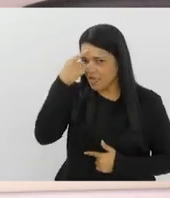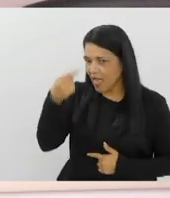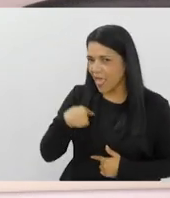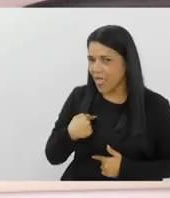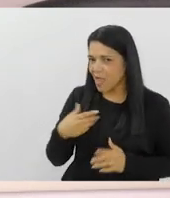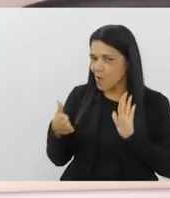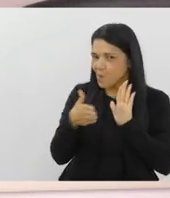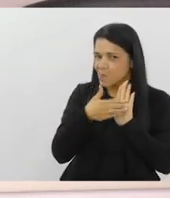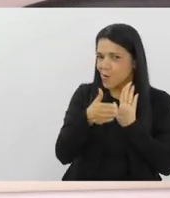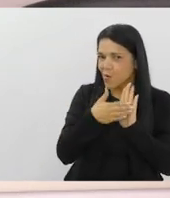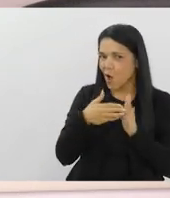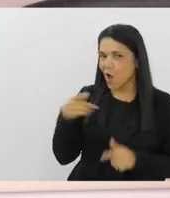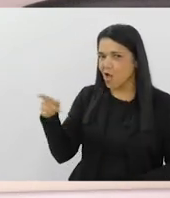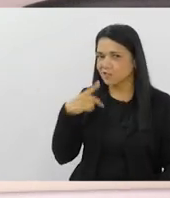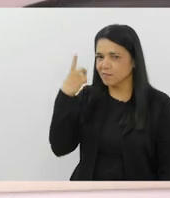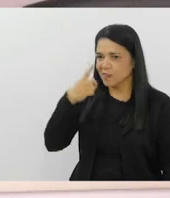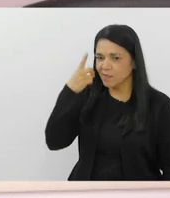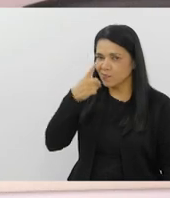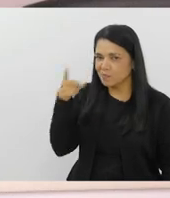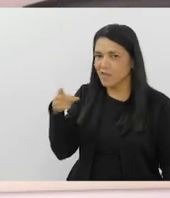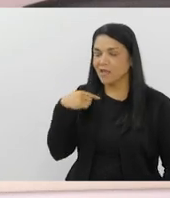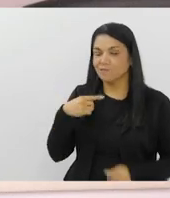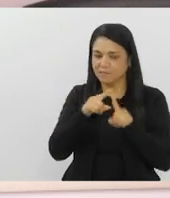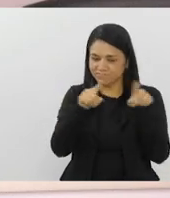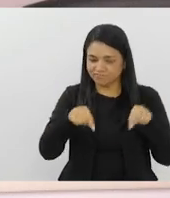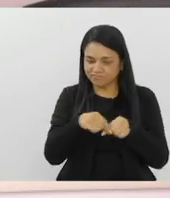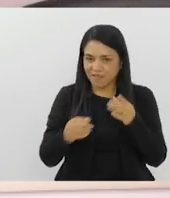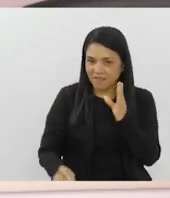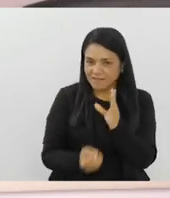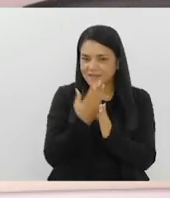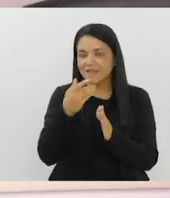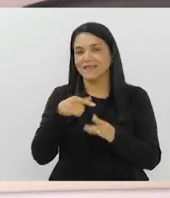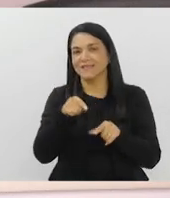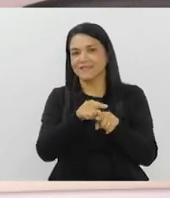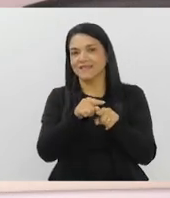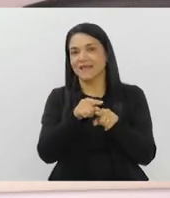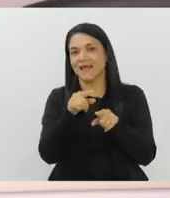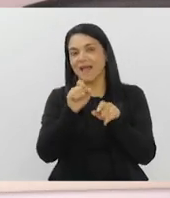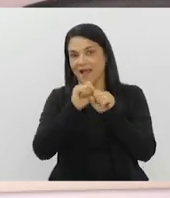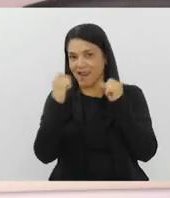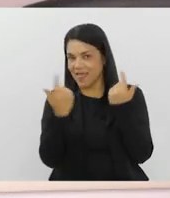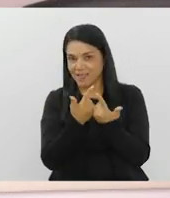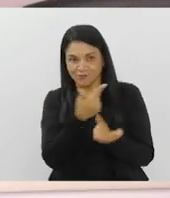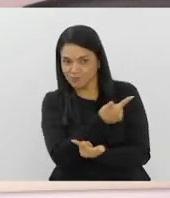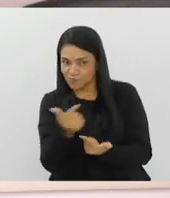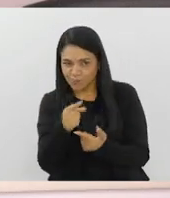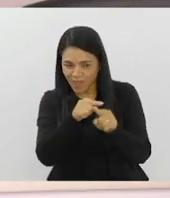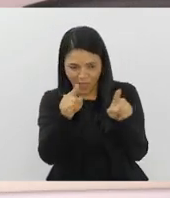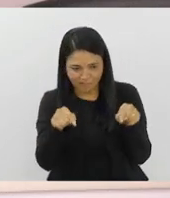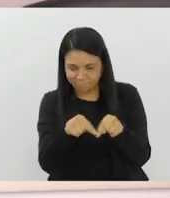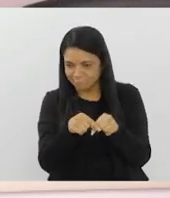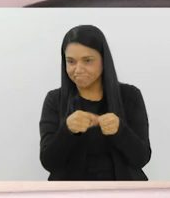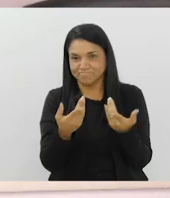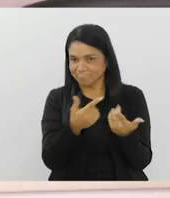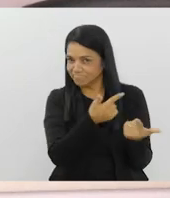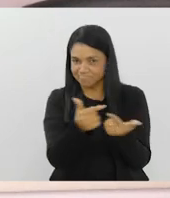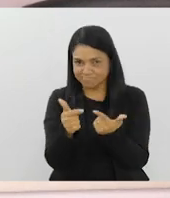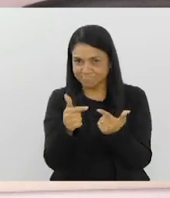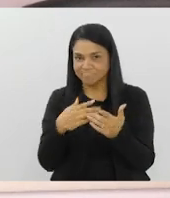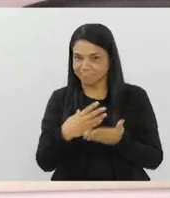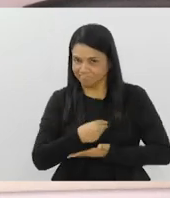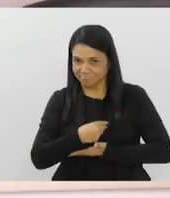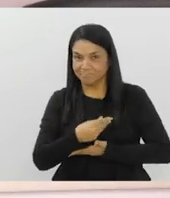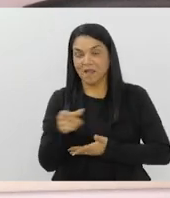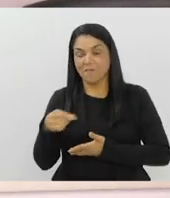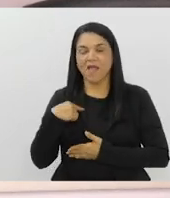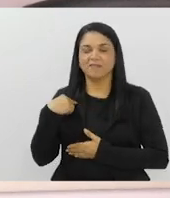para a deputada para instituirmos a sala de apoio aqui na Alerj, porque não temos a sala, mas como foi proposto para a vereadora, a